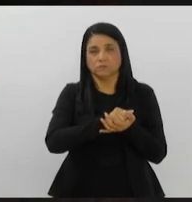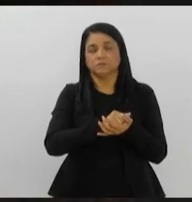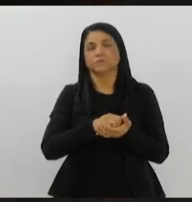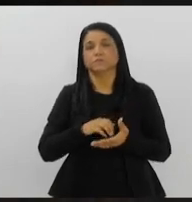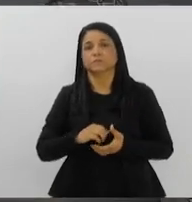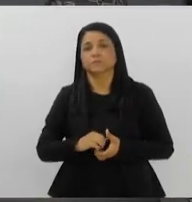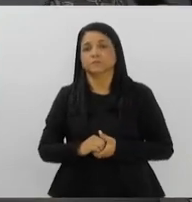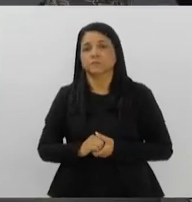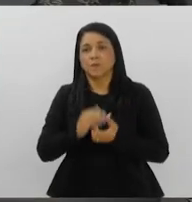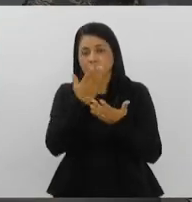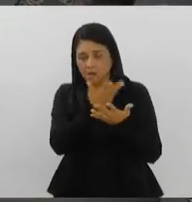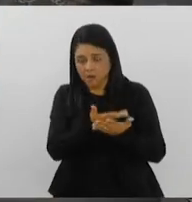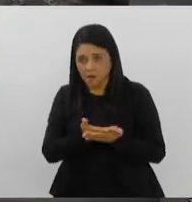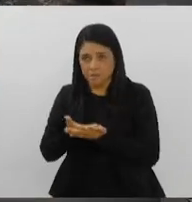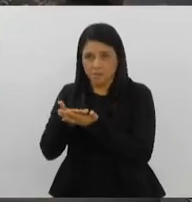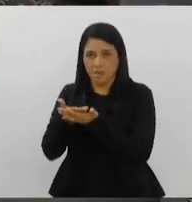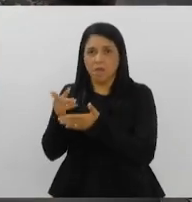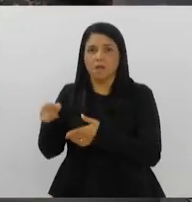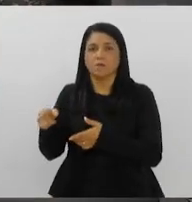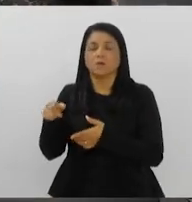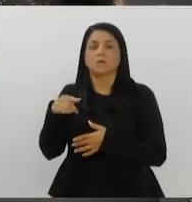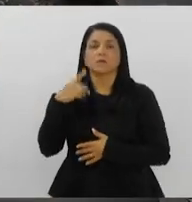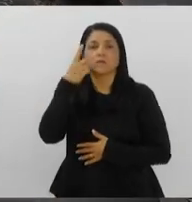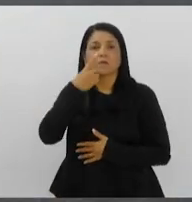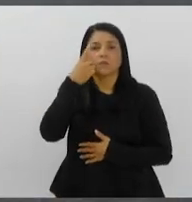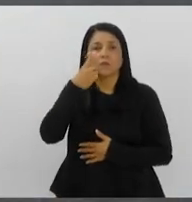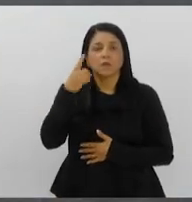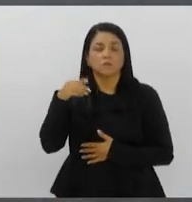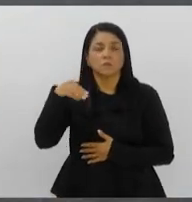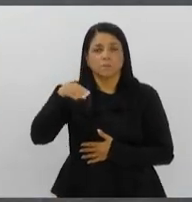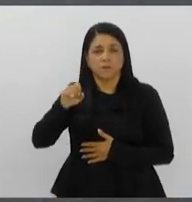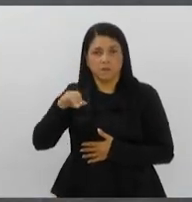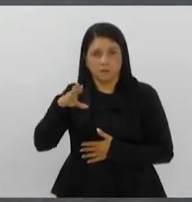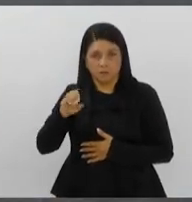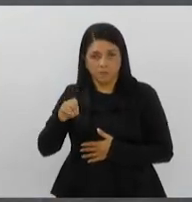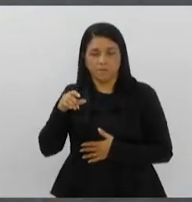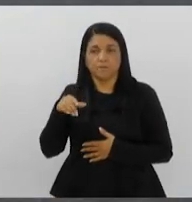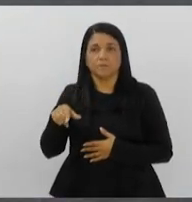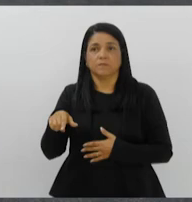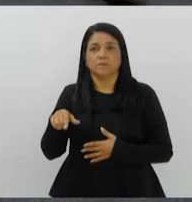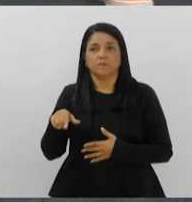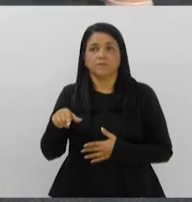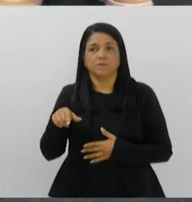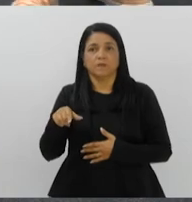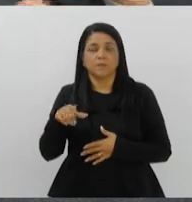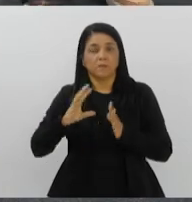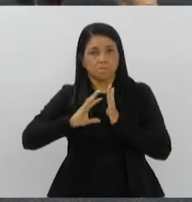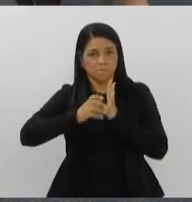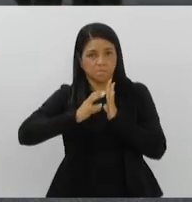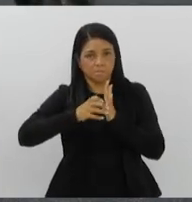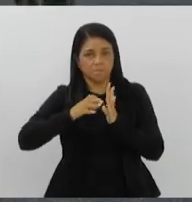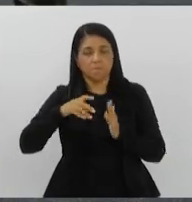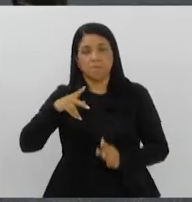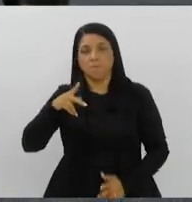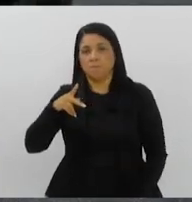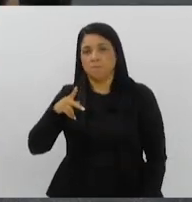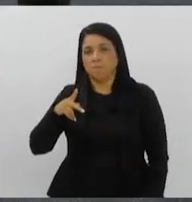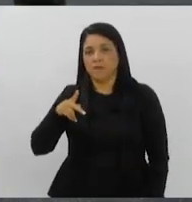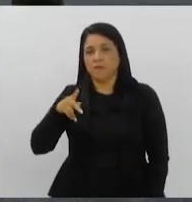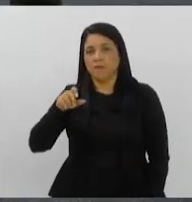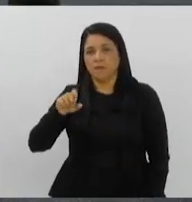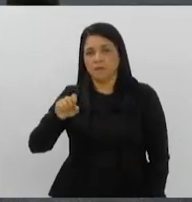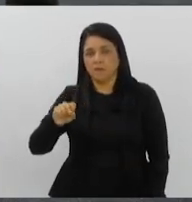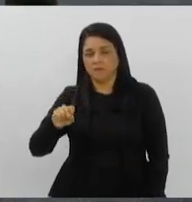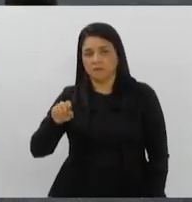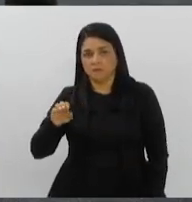votos. Para encaminhar, deputado Carlos Mink. Presidente, encaminhando pela bancada do PSB,